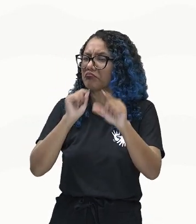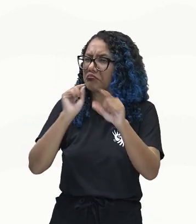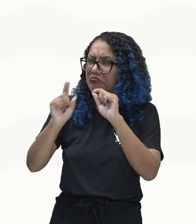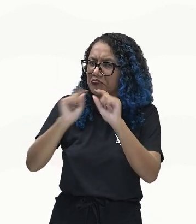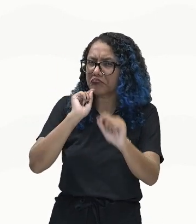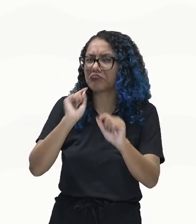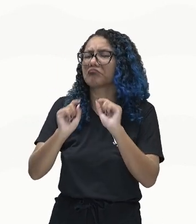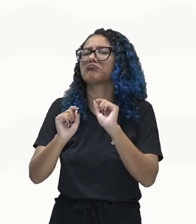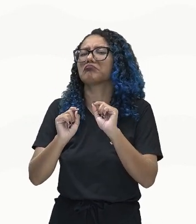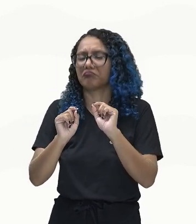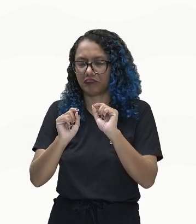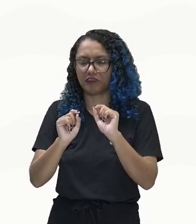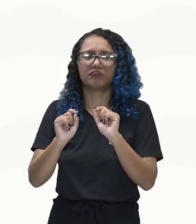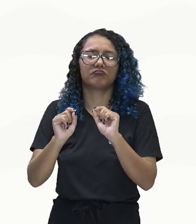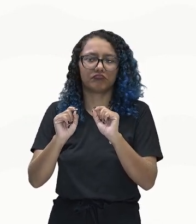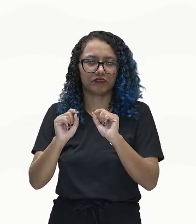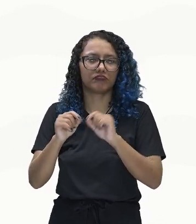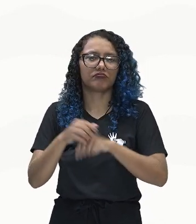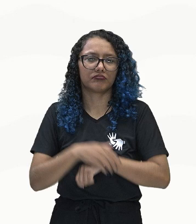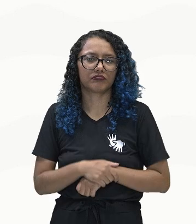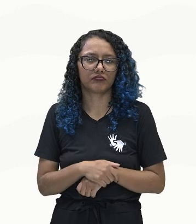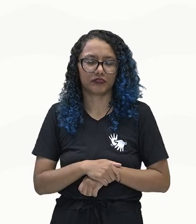acordo aí com